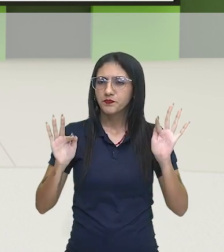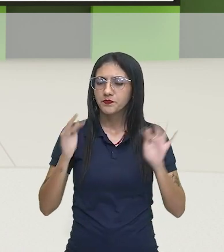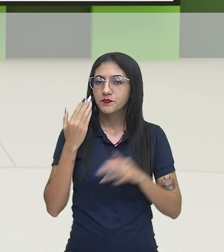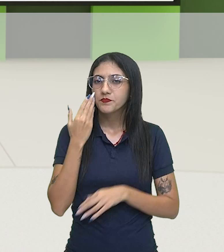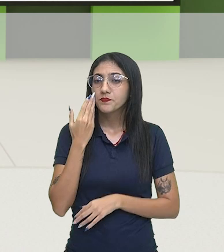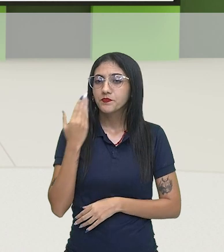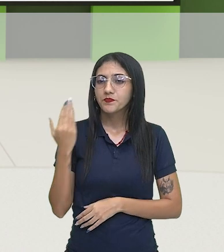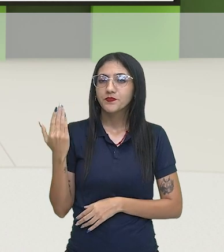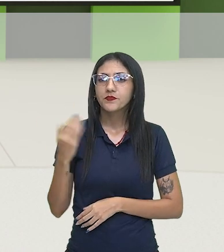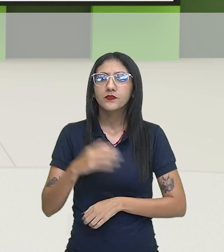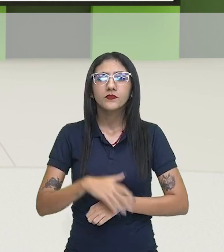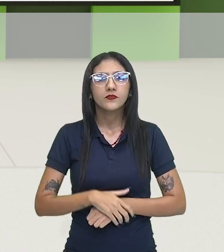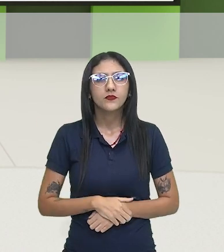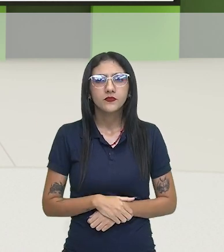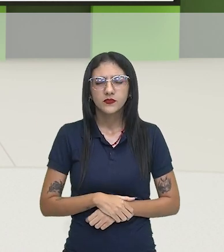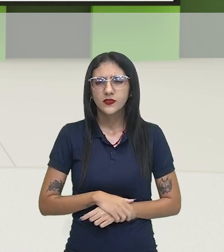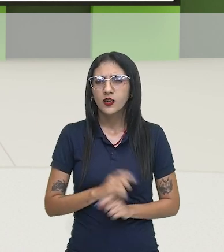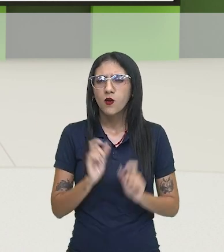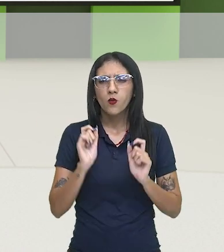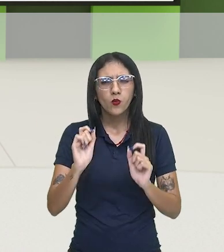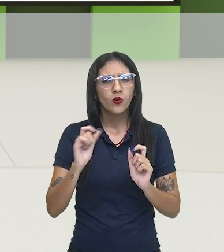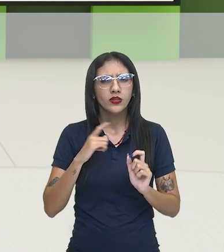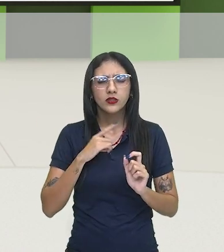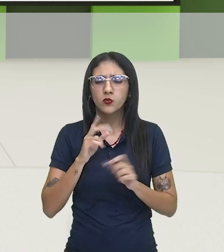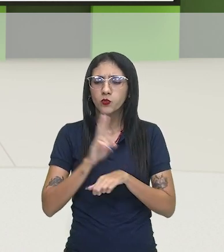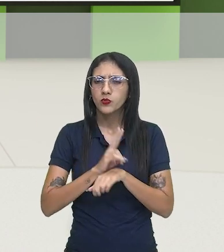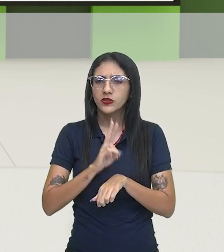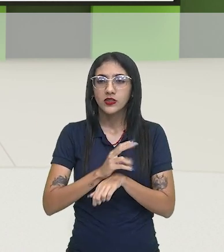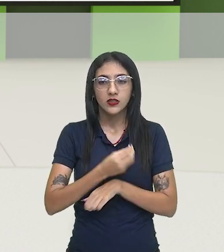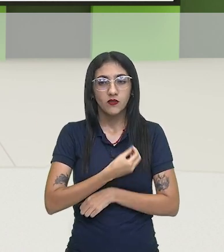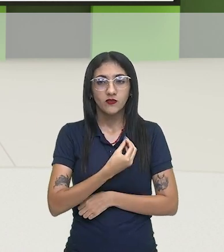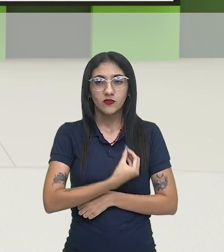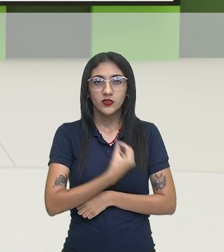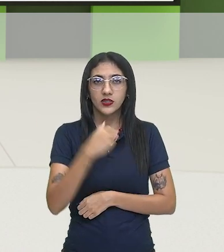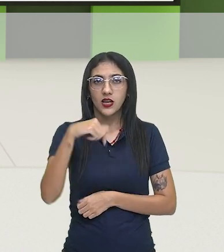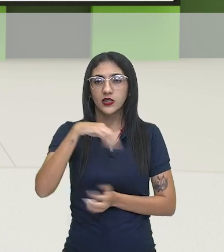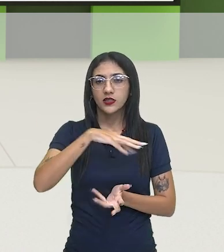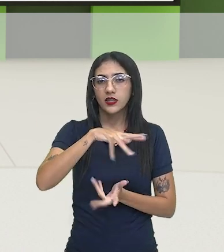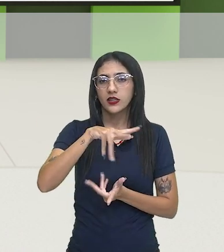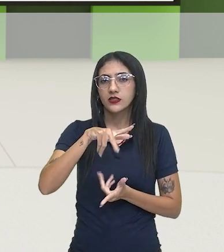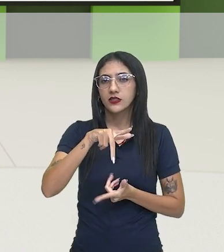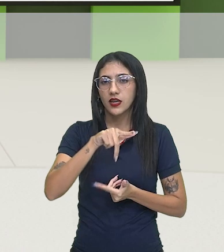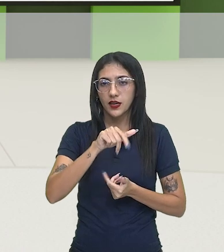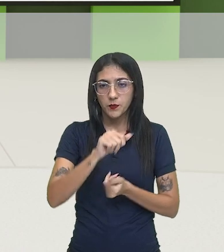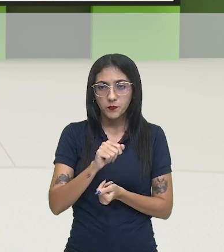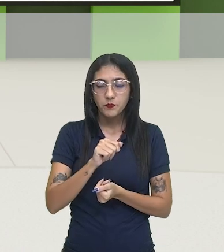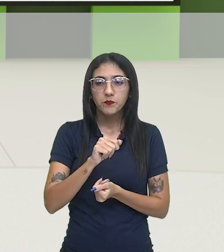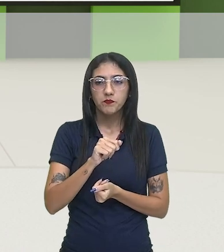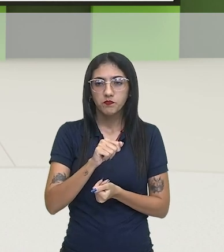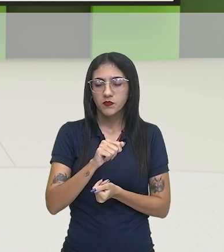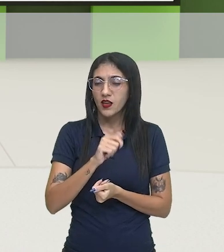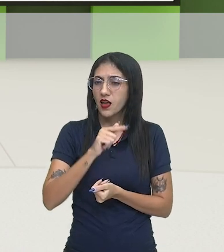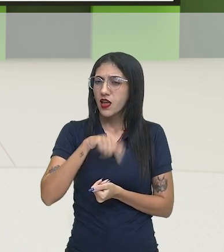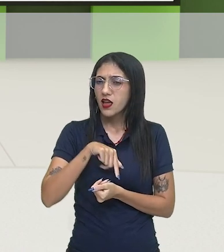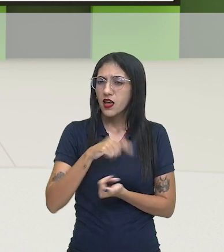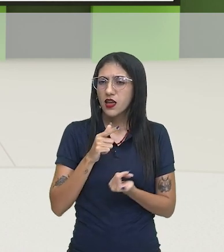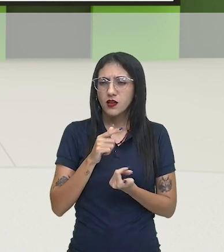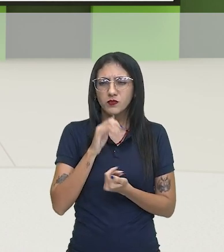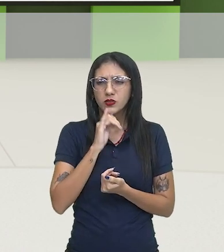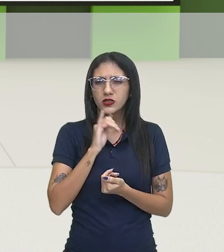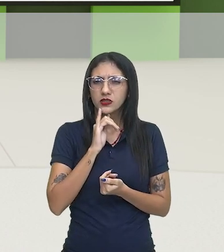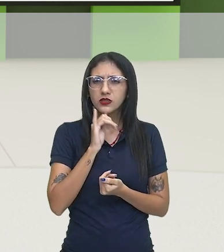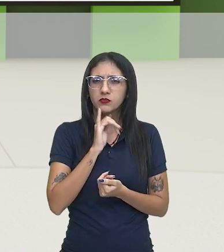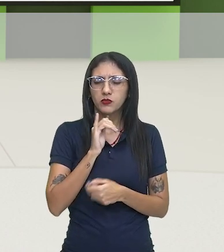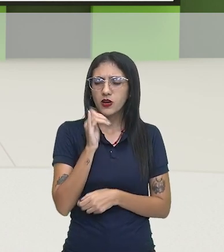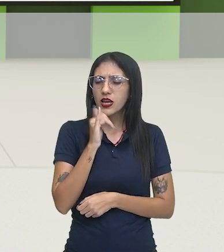nossa reflexão. O que mantém a vida na Terra é uma pequena corrente elétrica